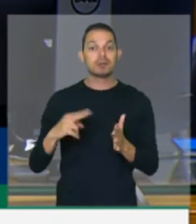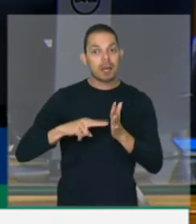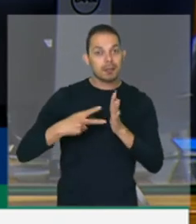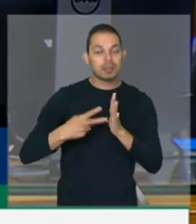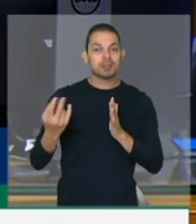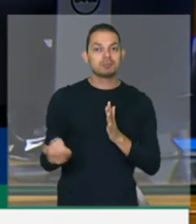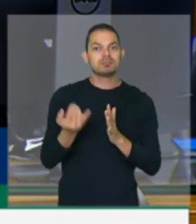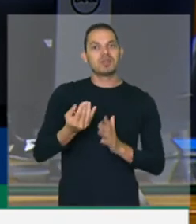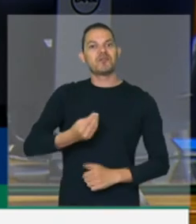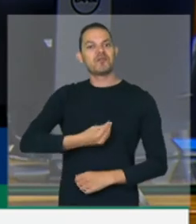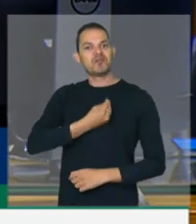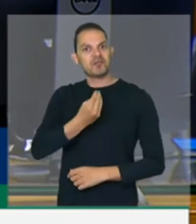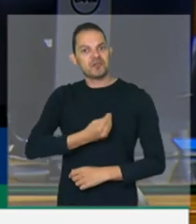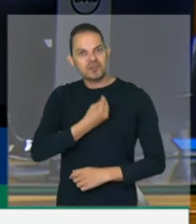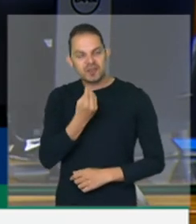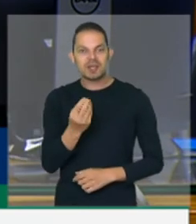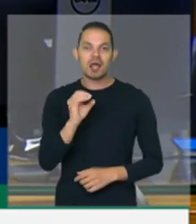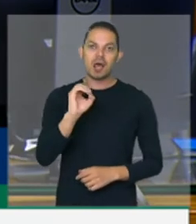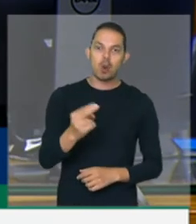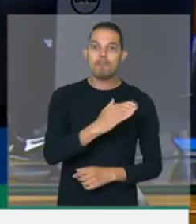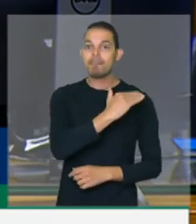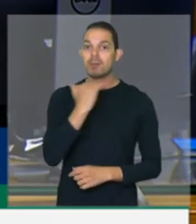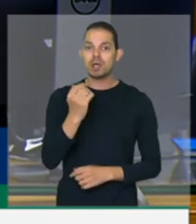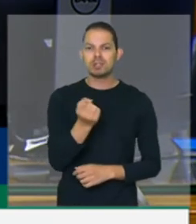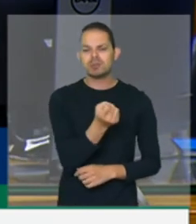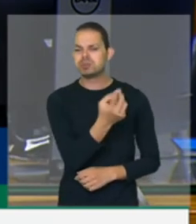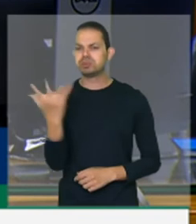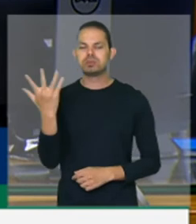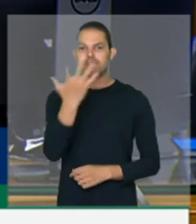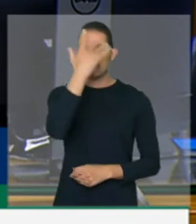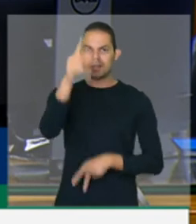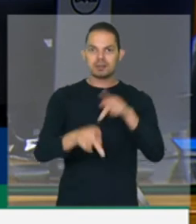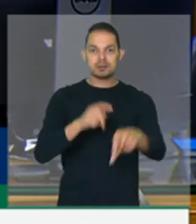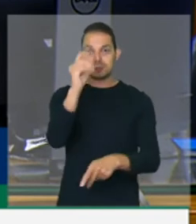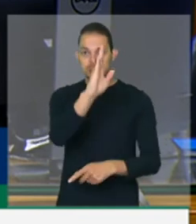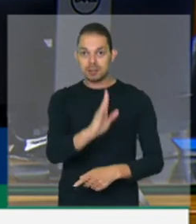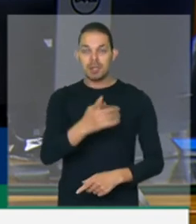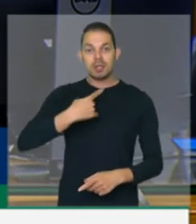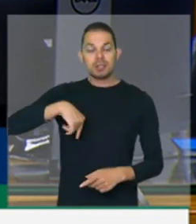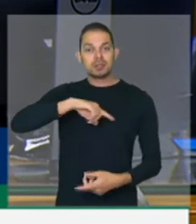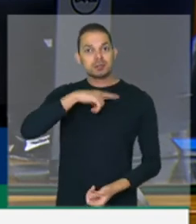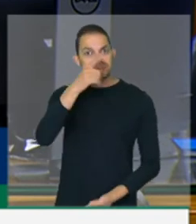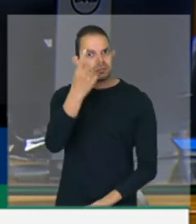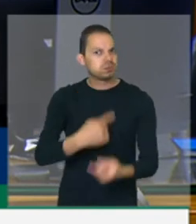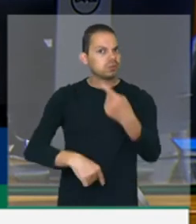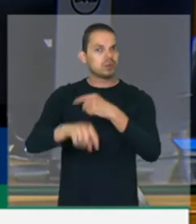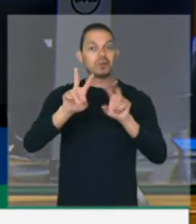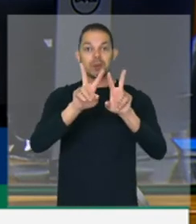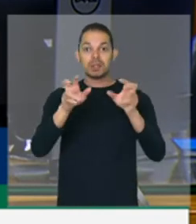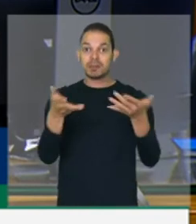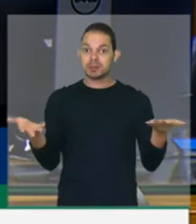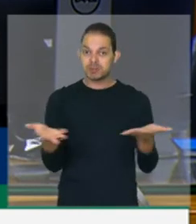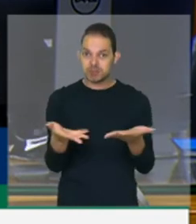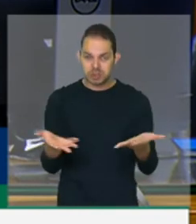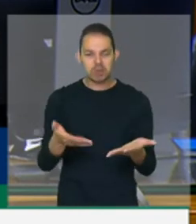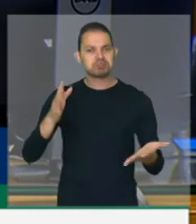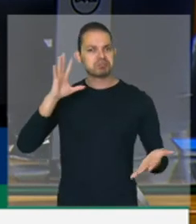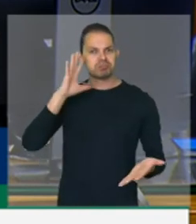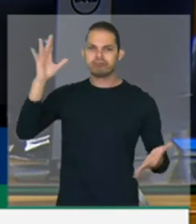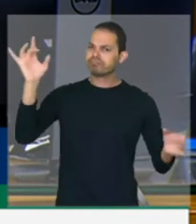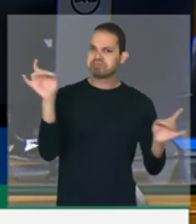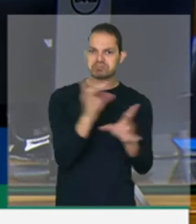a vida ou a morte de milhões de brasileiros. Vamos ultrapassar o tema de hoje. Vamos